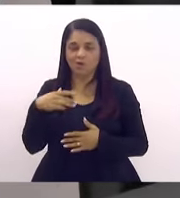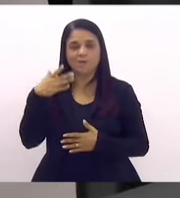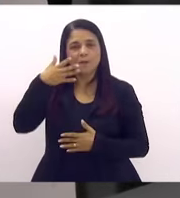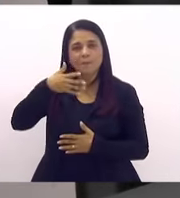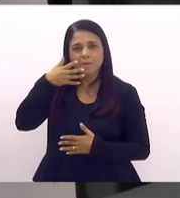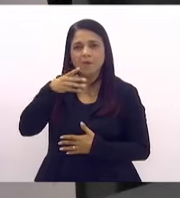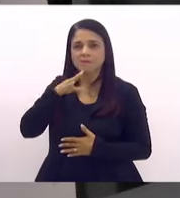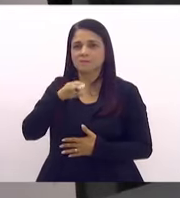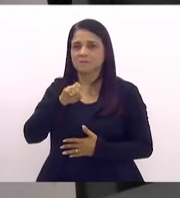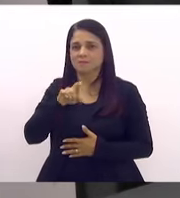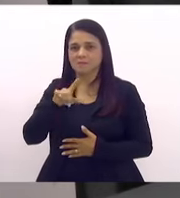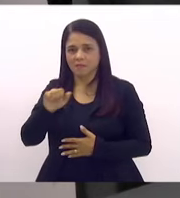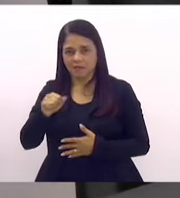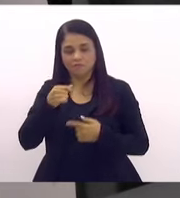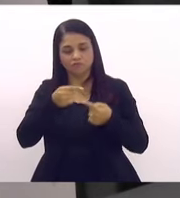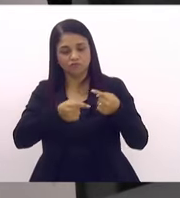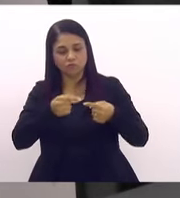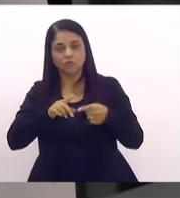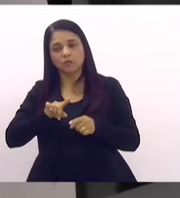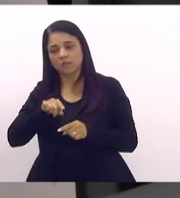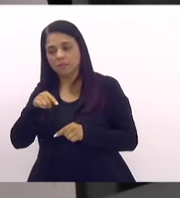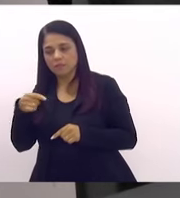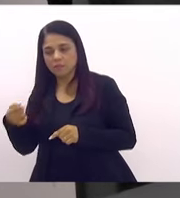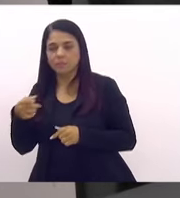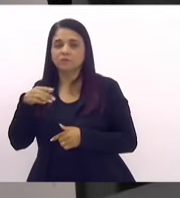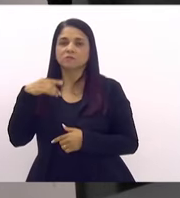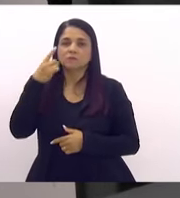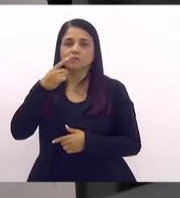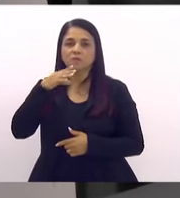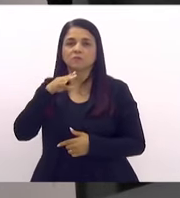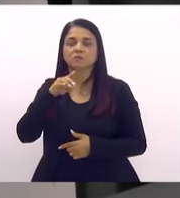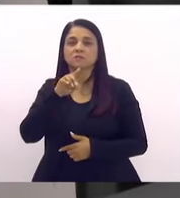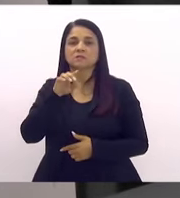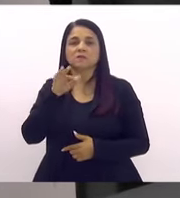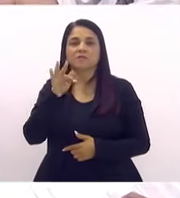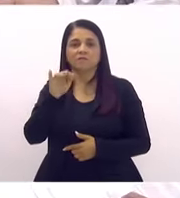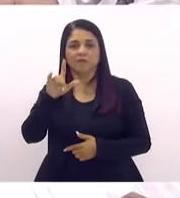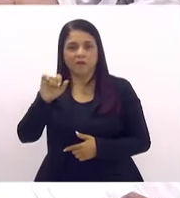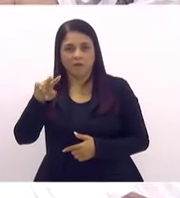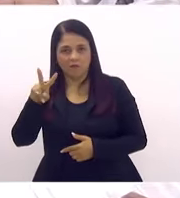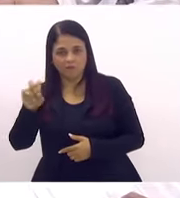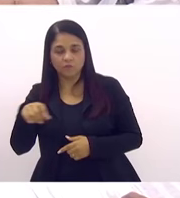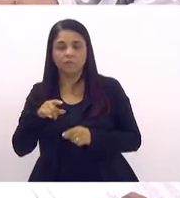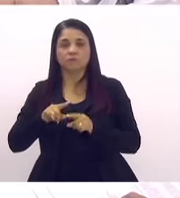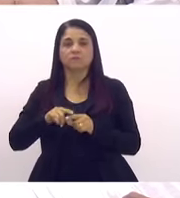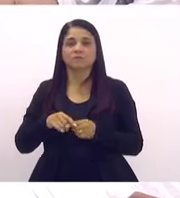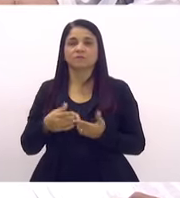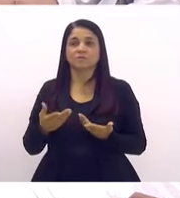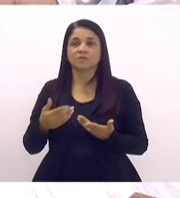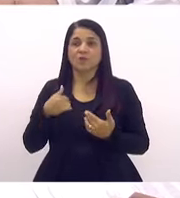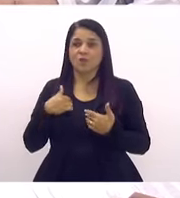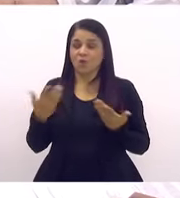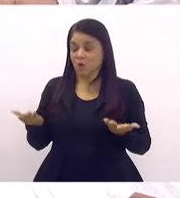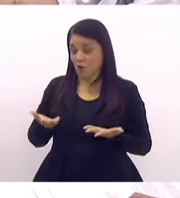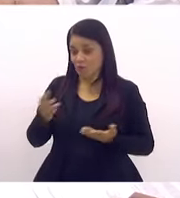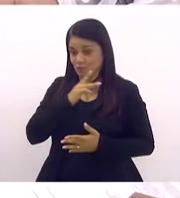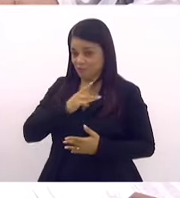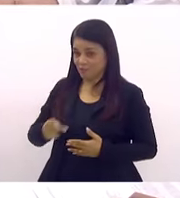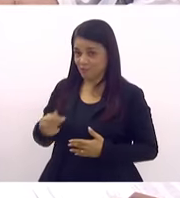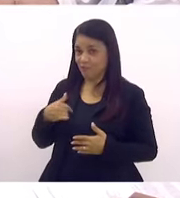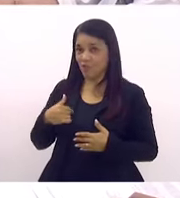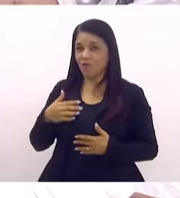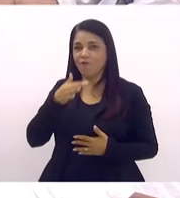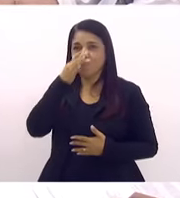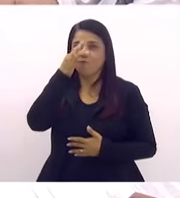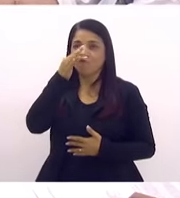Para discutir. E depois para o deputado Serafim. Deputado Fred, quer discutir também? Presidente, hoje até vim de flores, né? Em